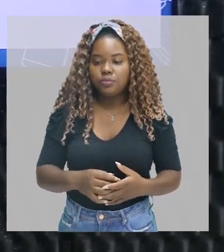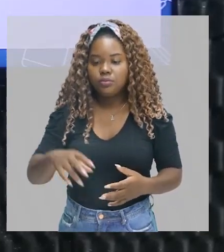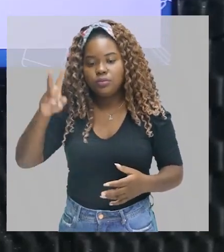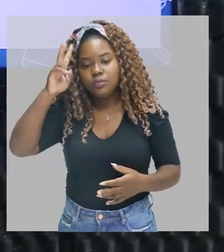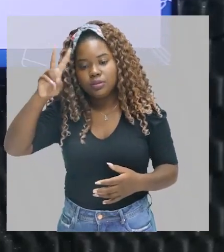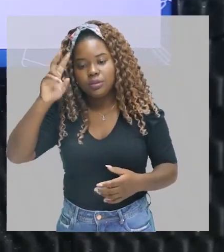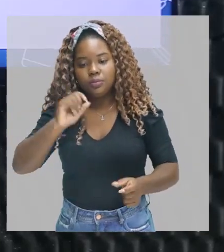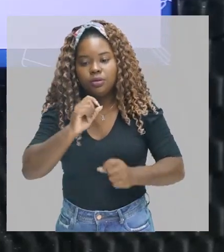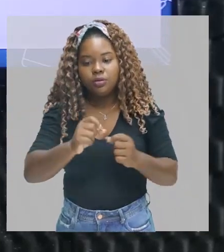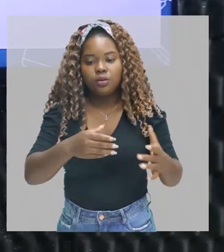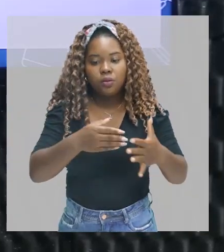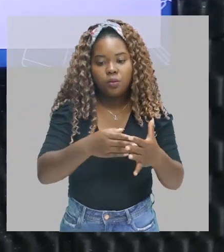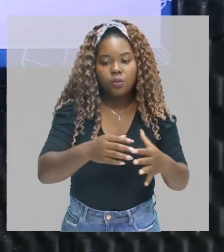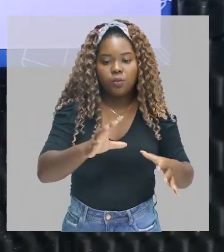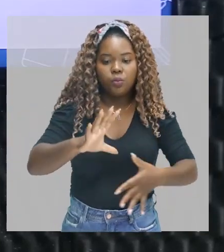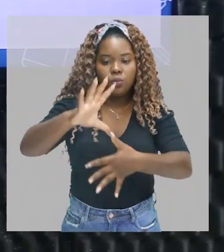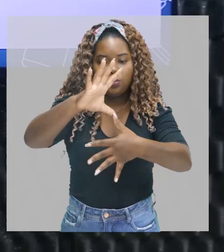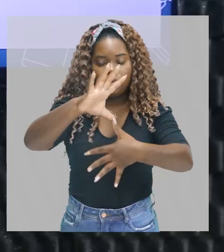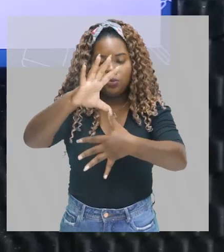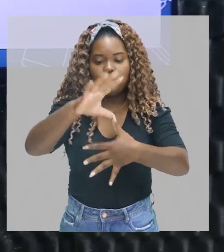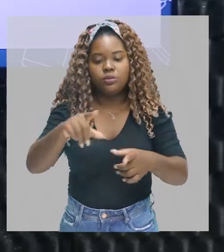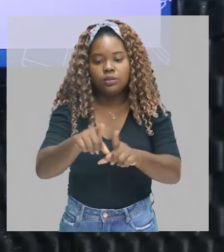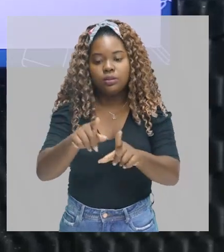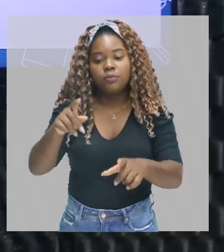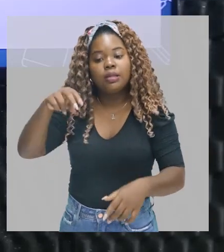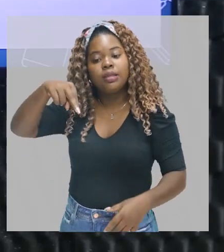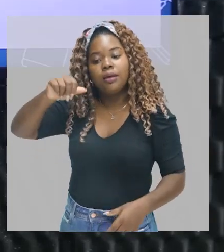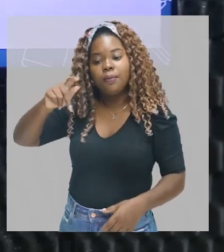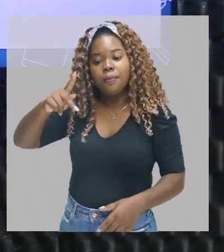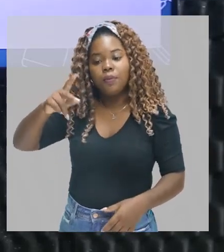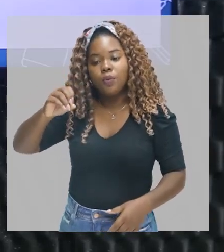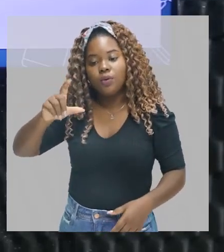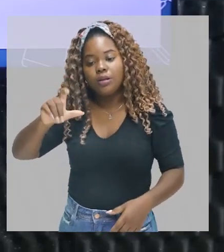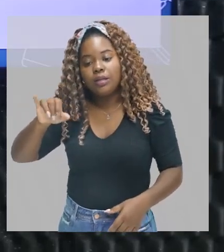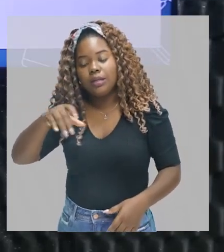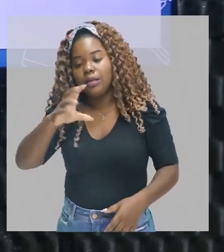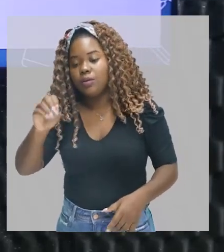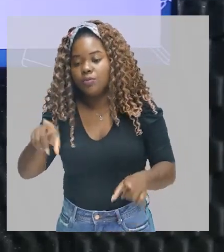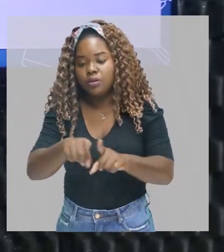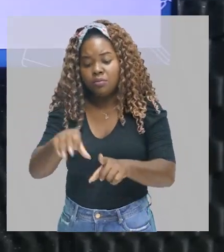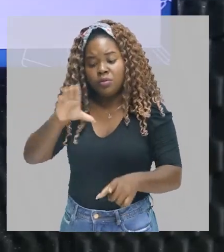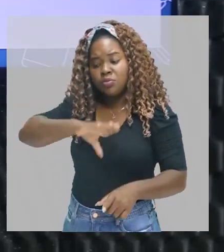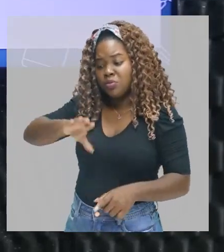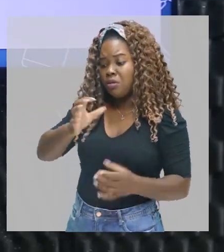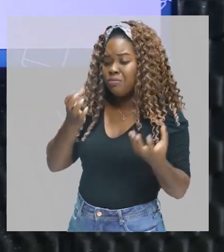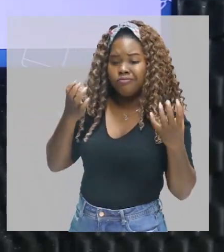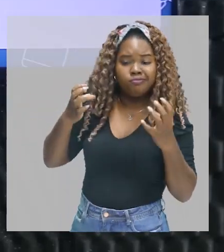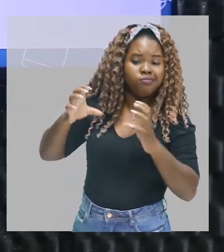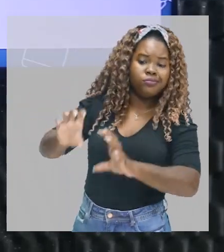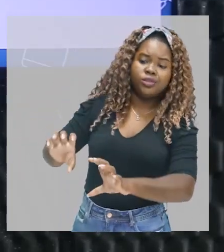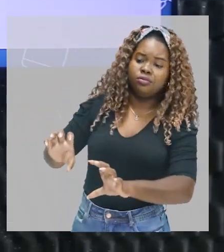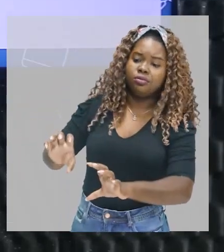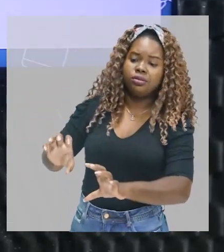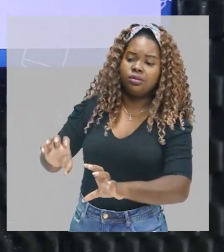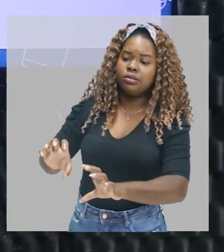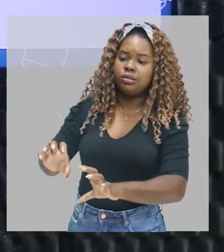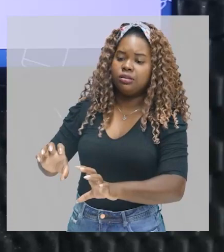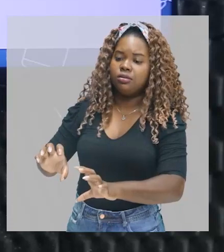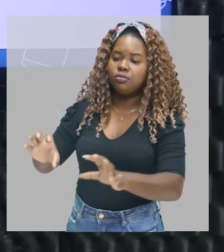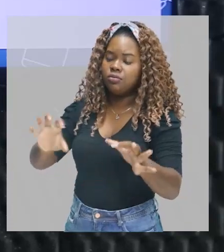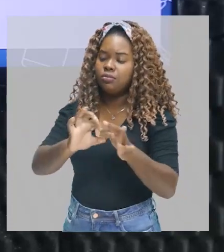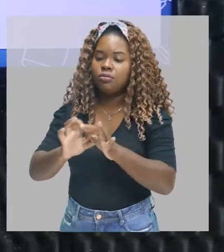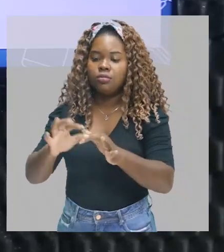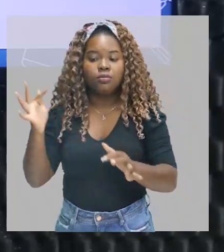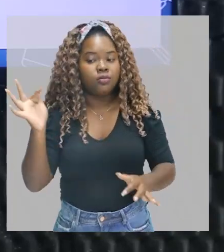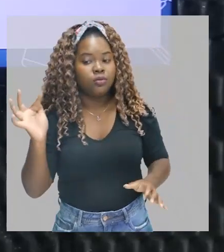bloqueio continental, você vai lembrar de Napoleão Bonaparte, e os portugueses não queriam se indispor com a França. O que